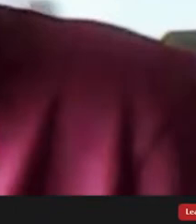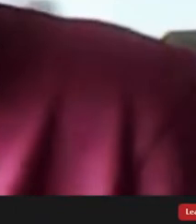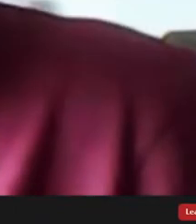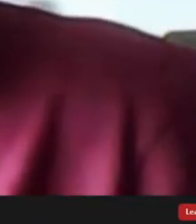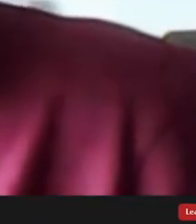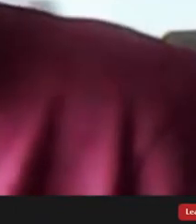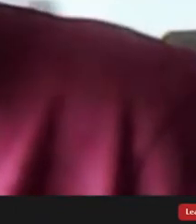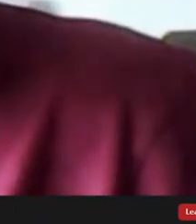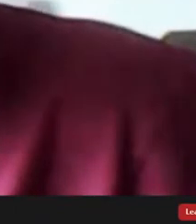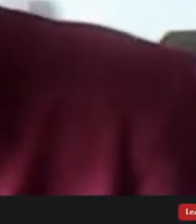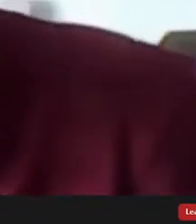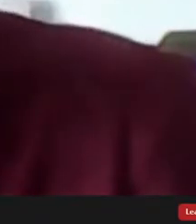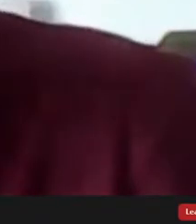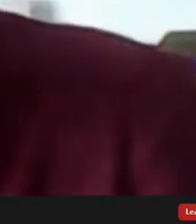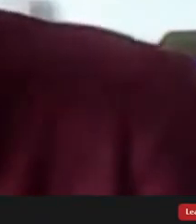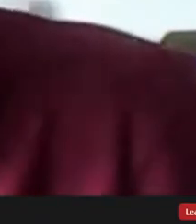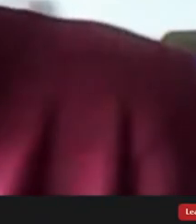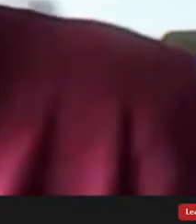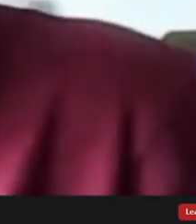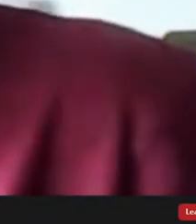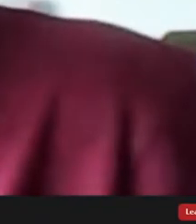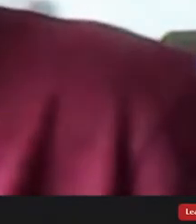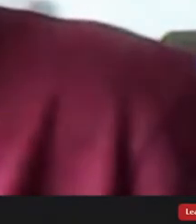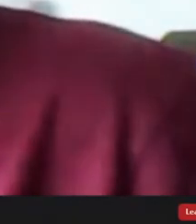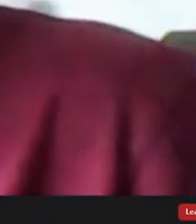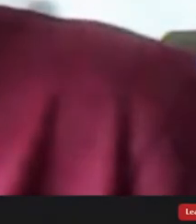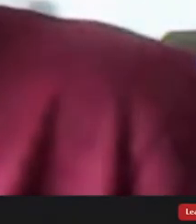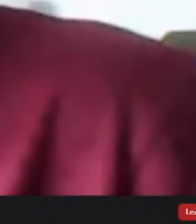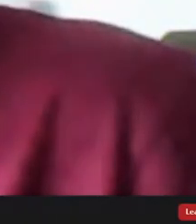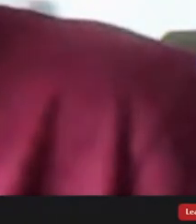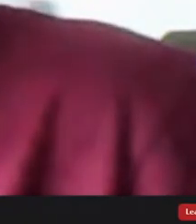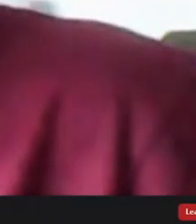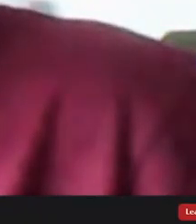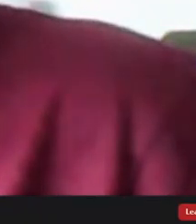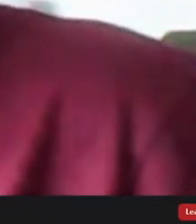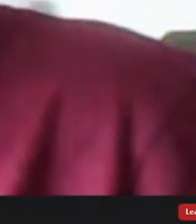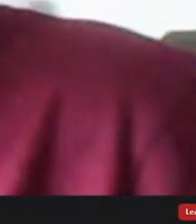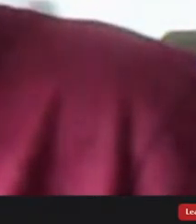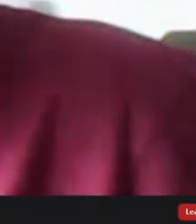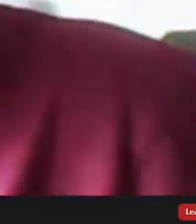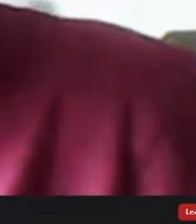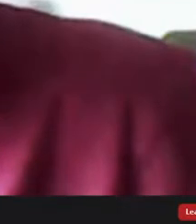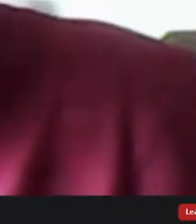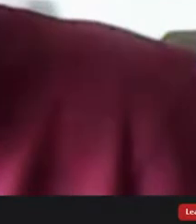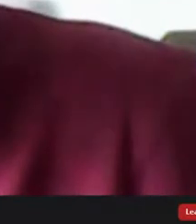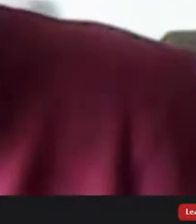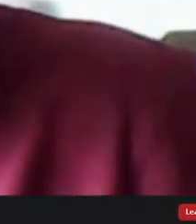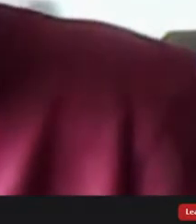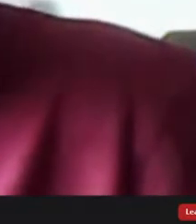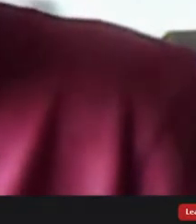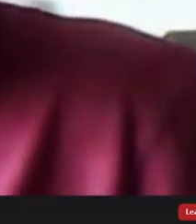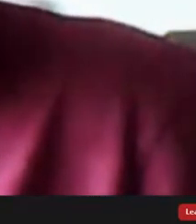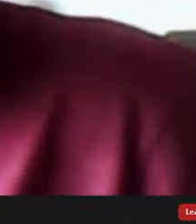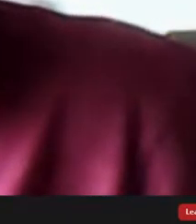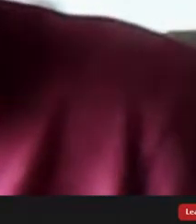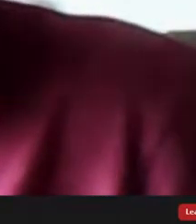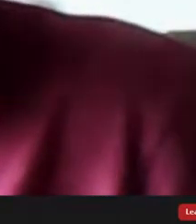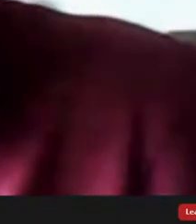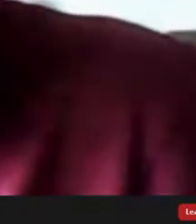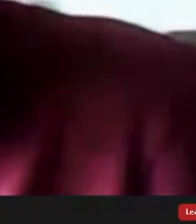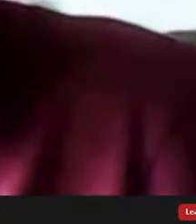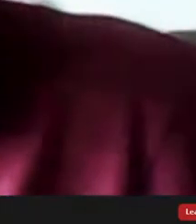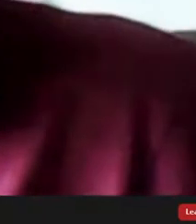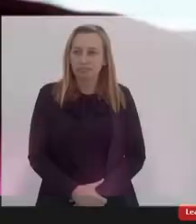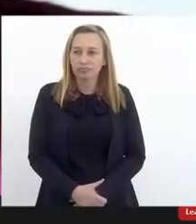Eu acho que isso é uma distorção, né, e me coloco né, à disposição de toda a comunidade da